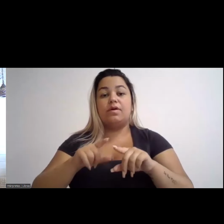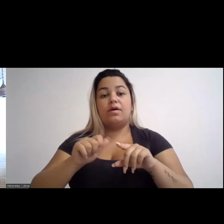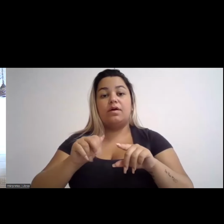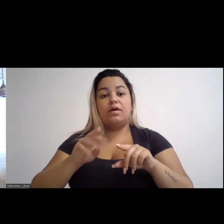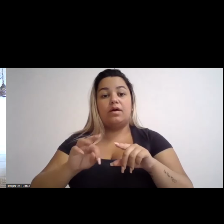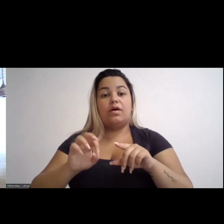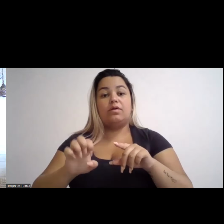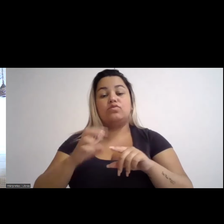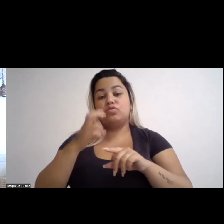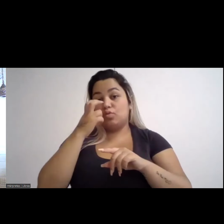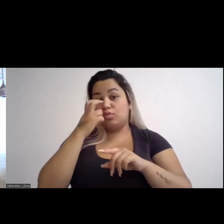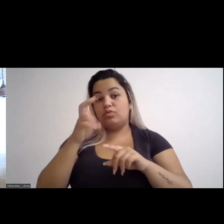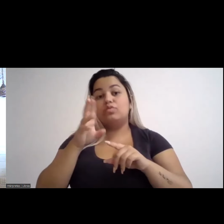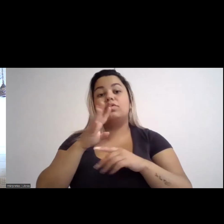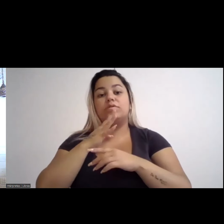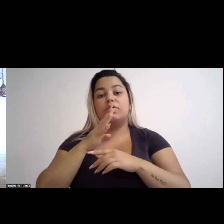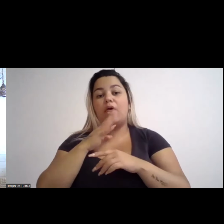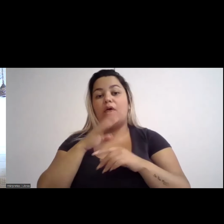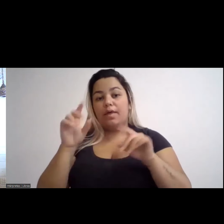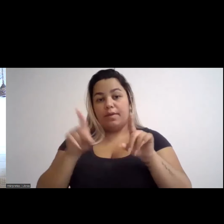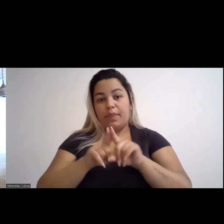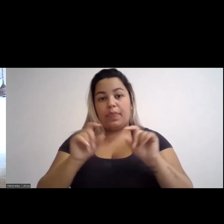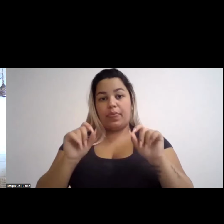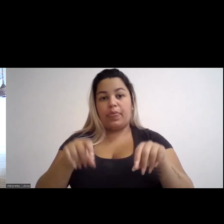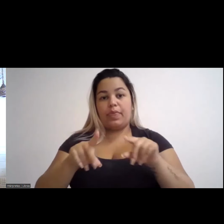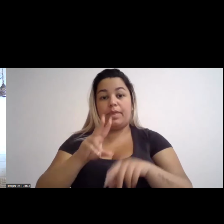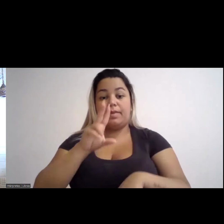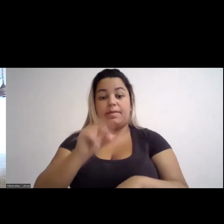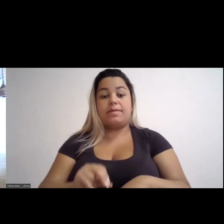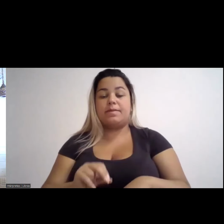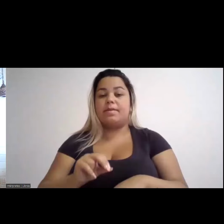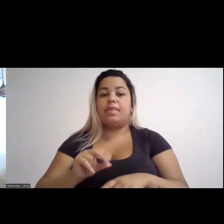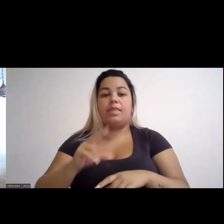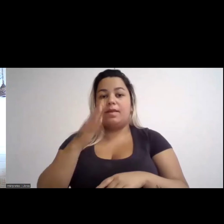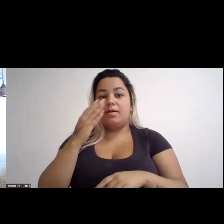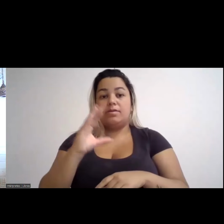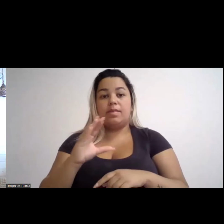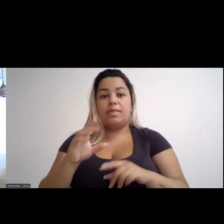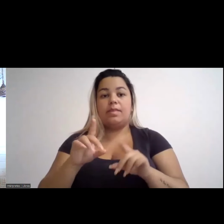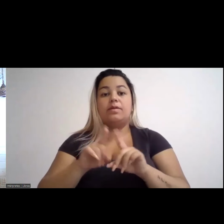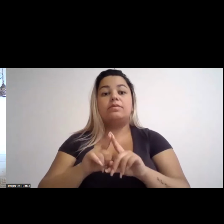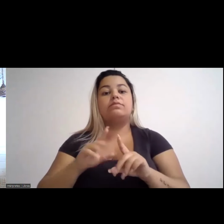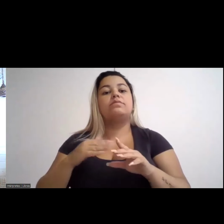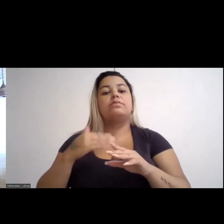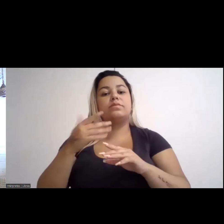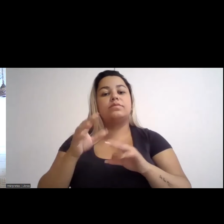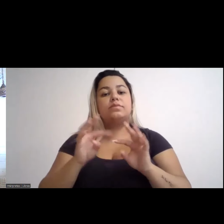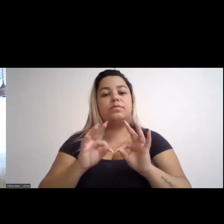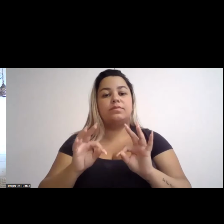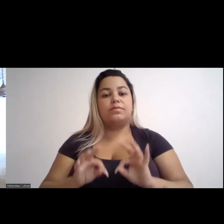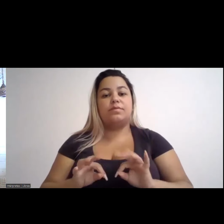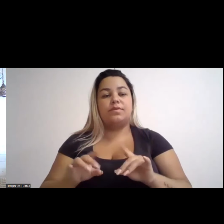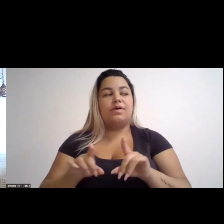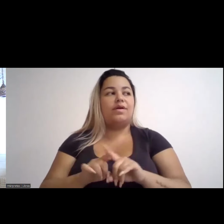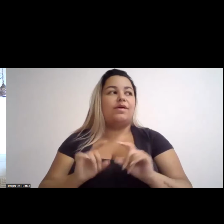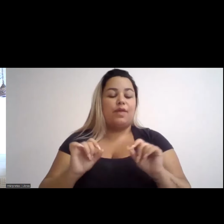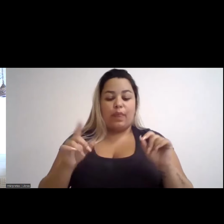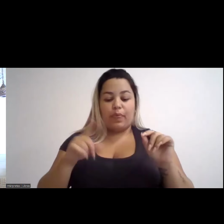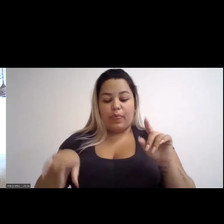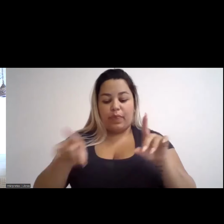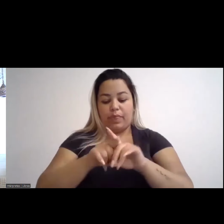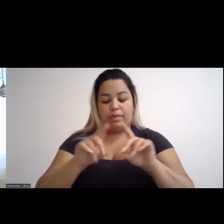cultura, conhecimentos científicos e não científicos, além das tecnologias, em torno de uma